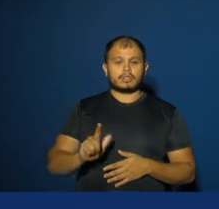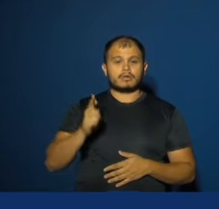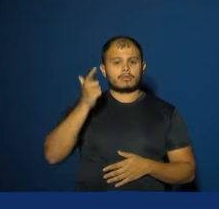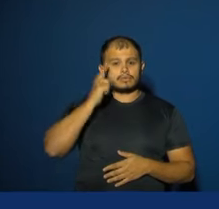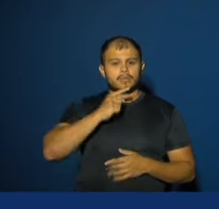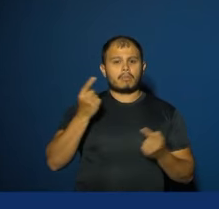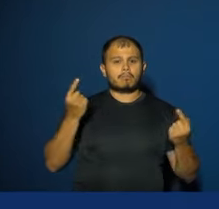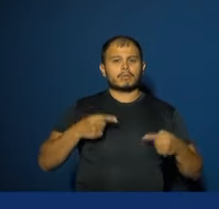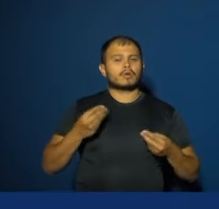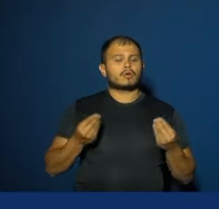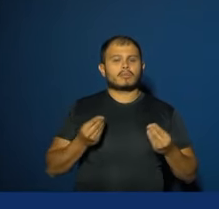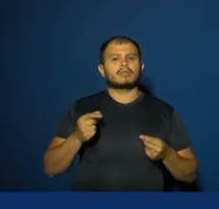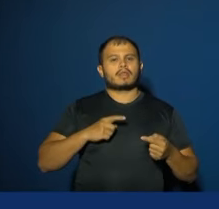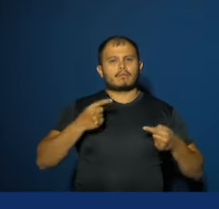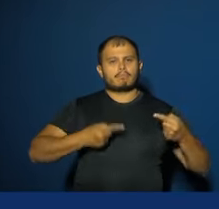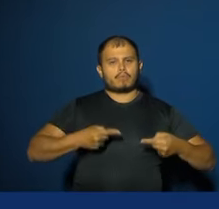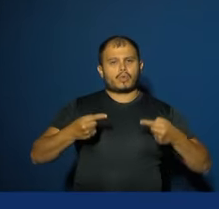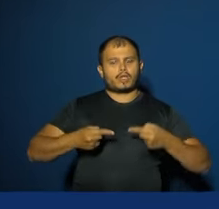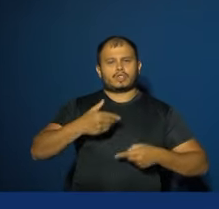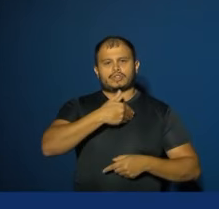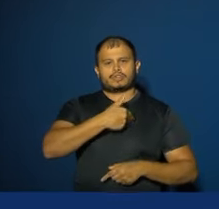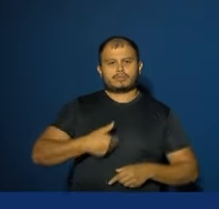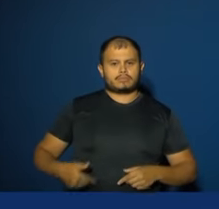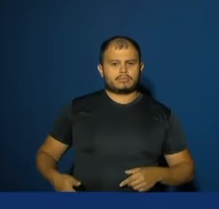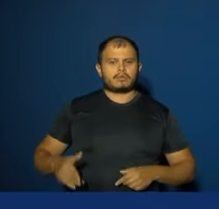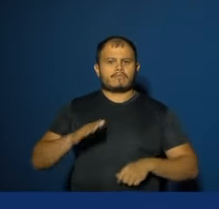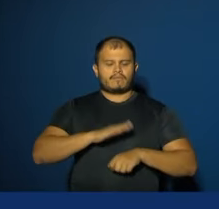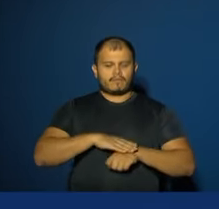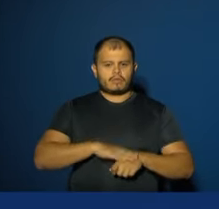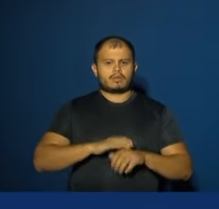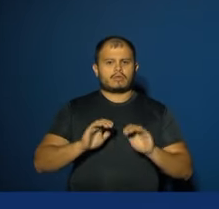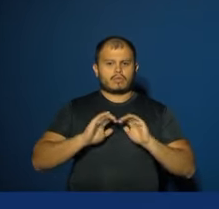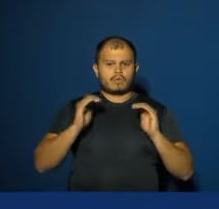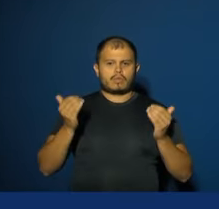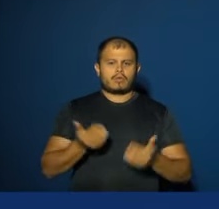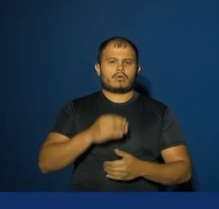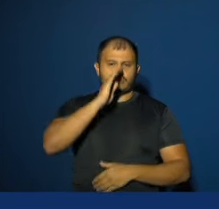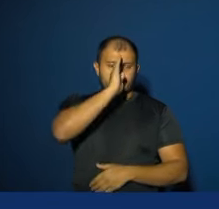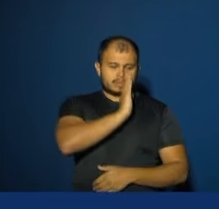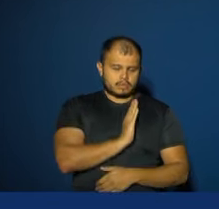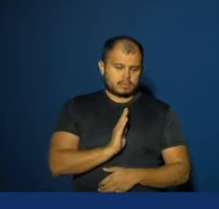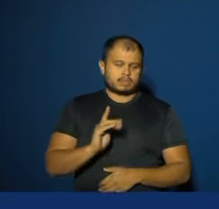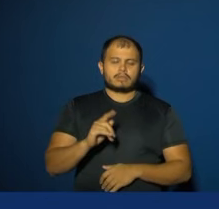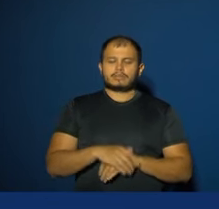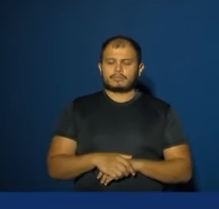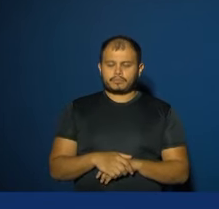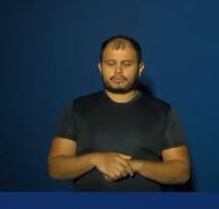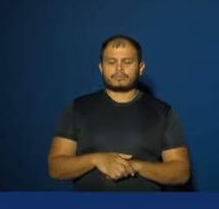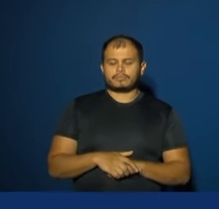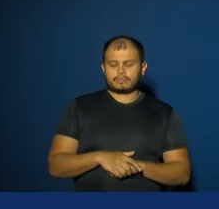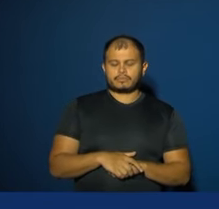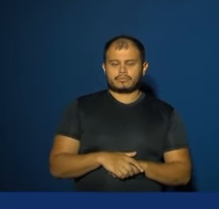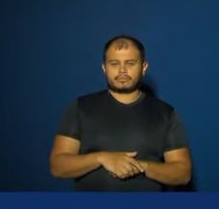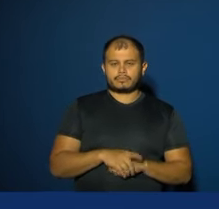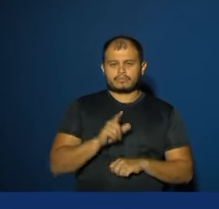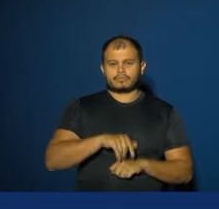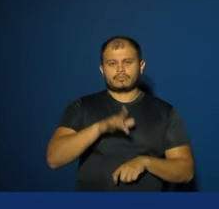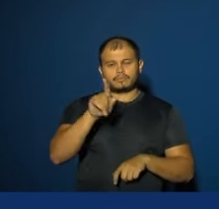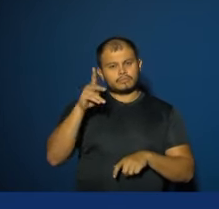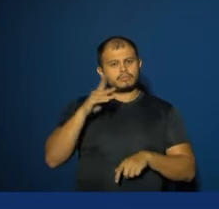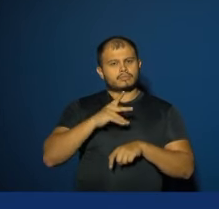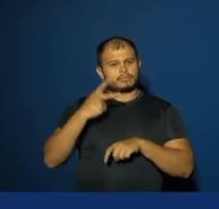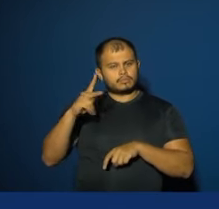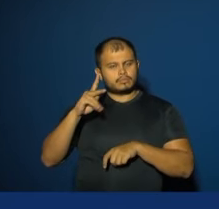isso? Políticas públicas são feitas pelo Congresso Nacional, que são o poder legítimo para